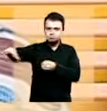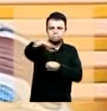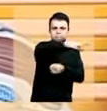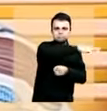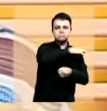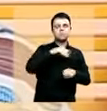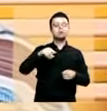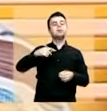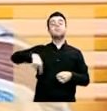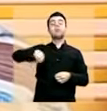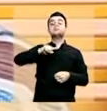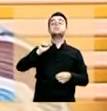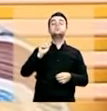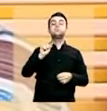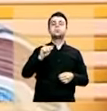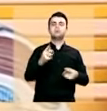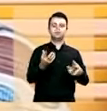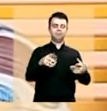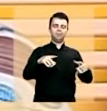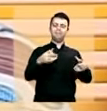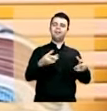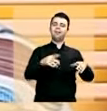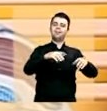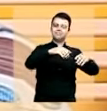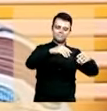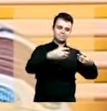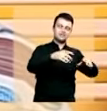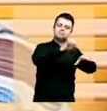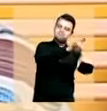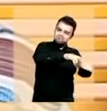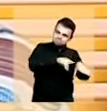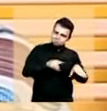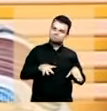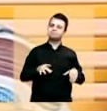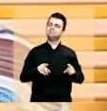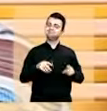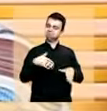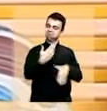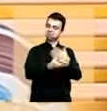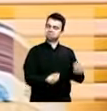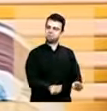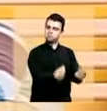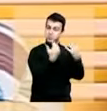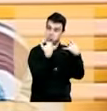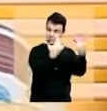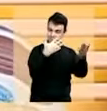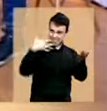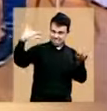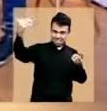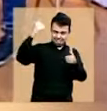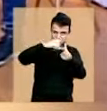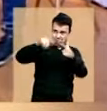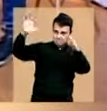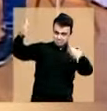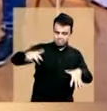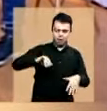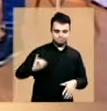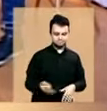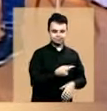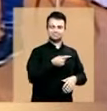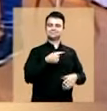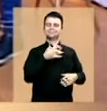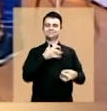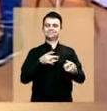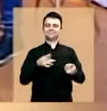entorno, estamos plantando para que isso possa, na escassez,